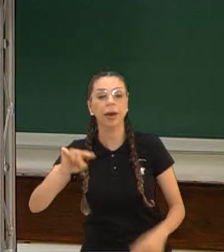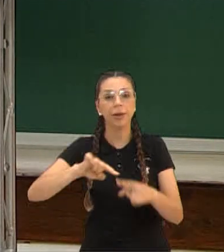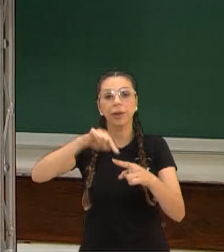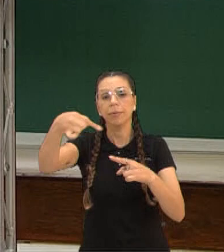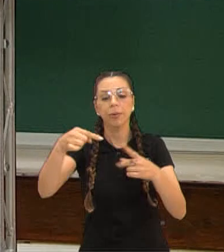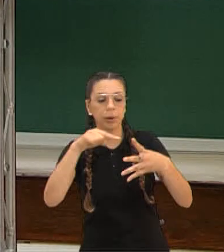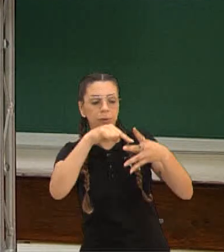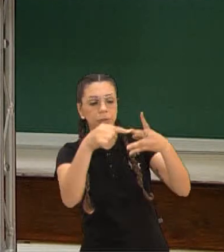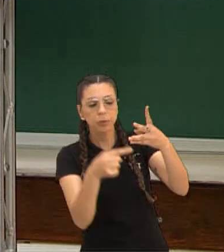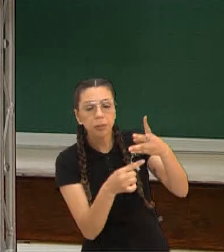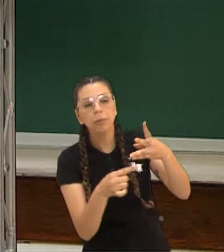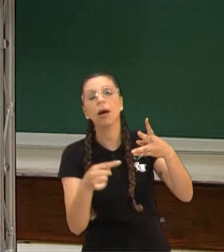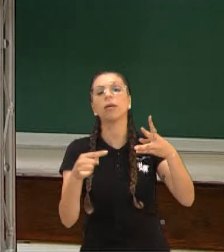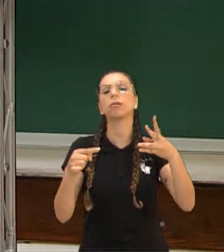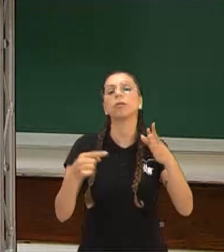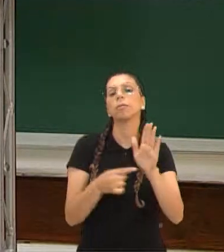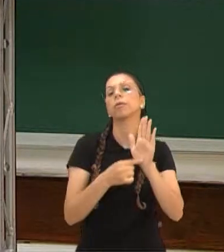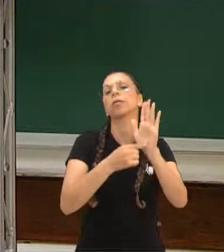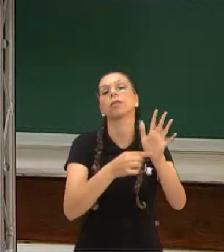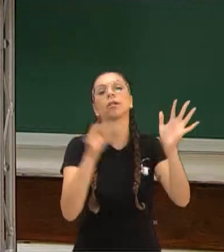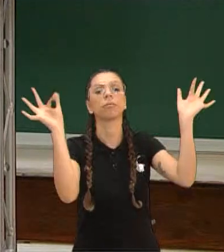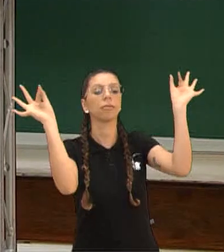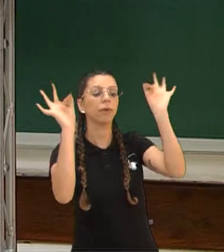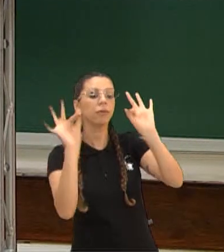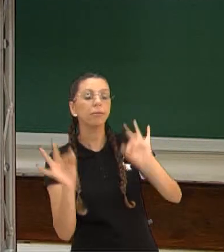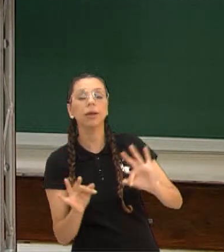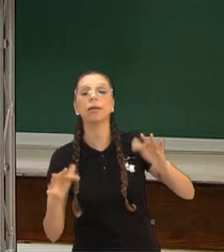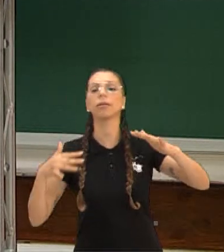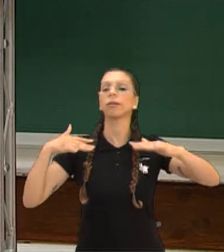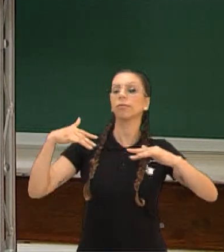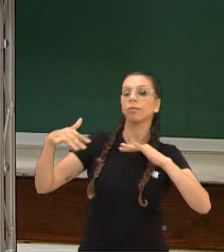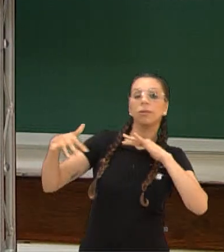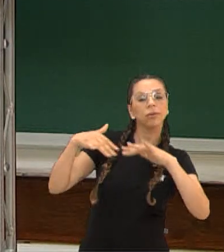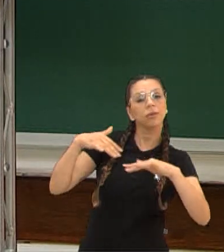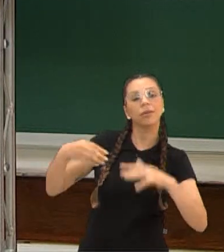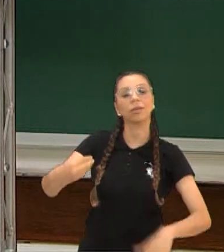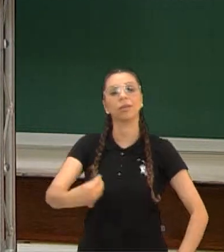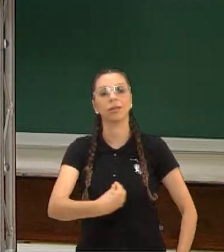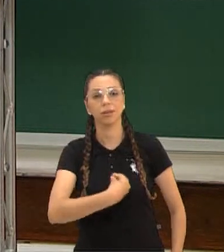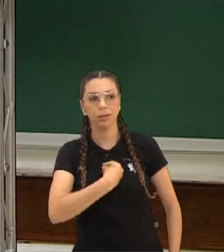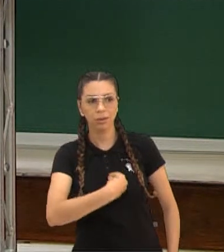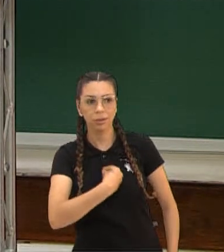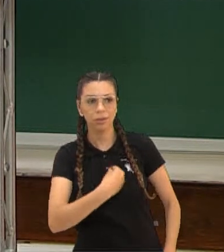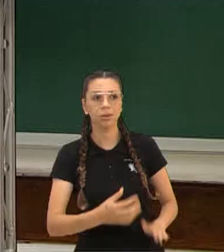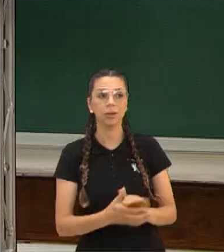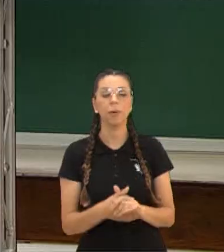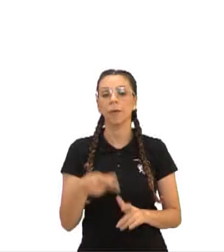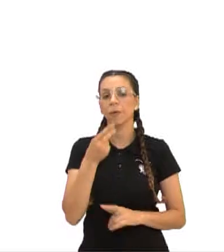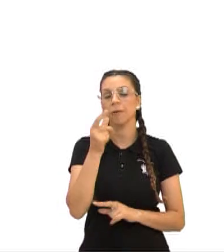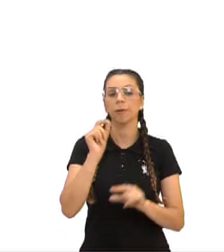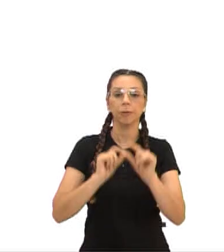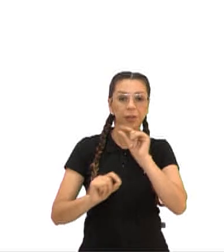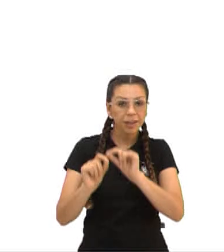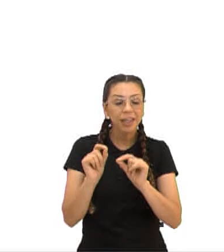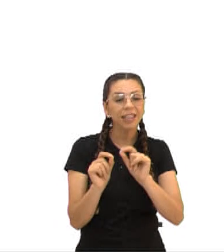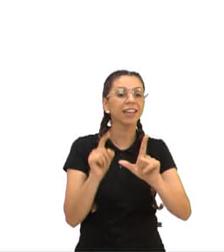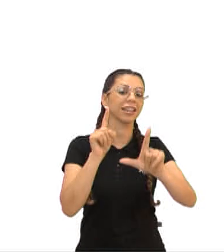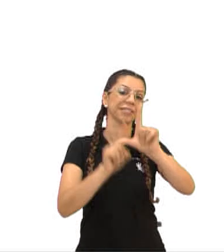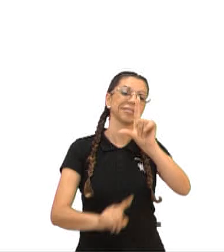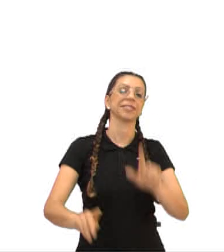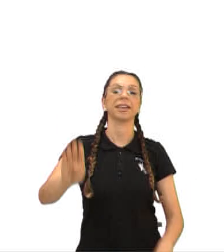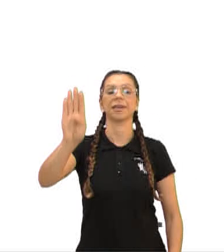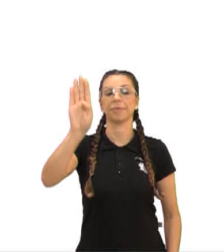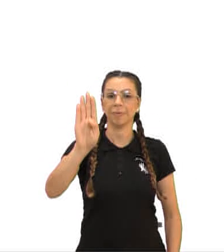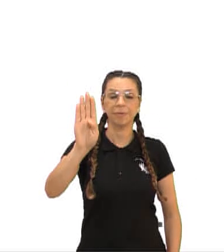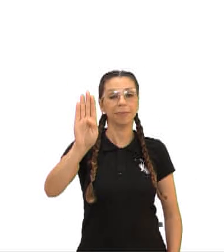o otimismo, alegria, intensa movimentação da vida parisiense. Nós estamos falando do Renoir. Então, a alternativa correta é a letra